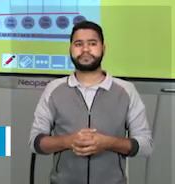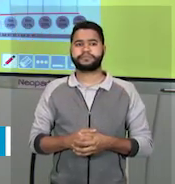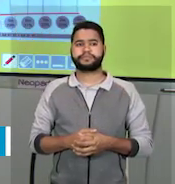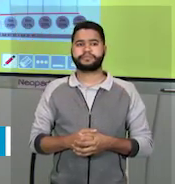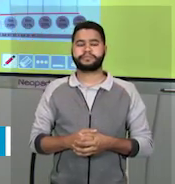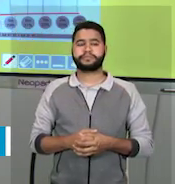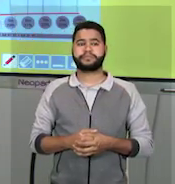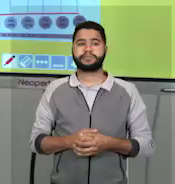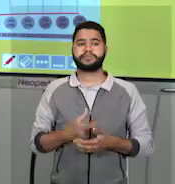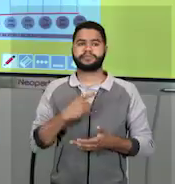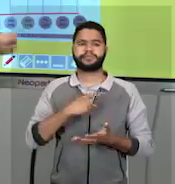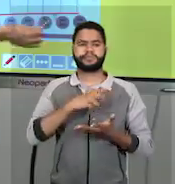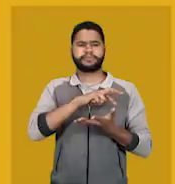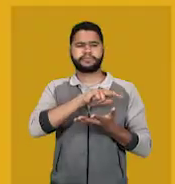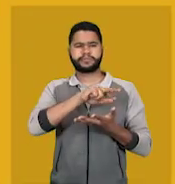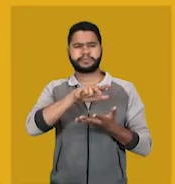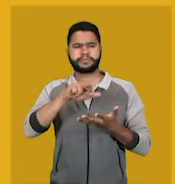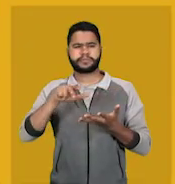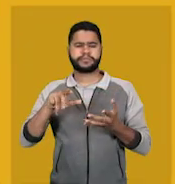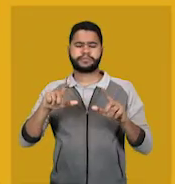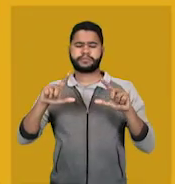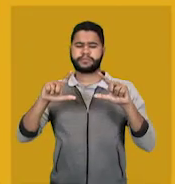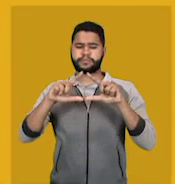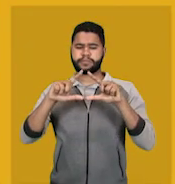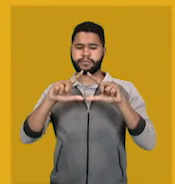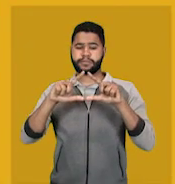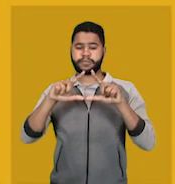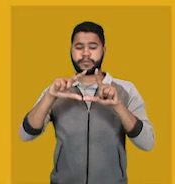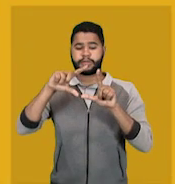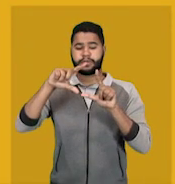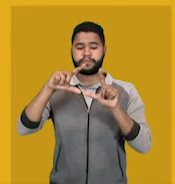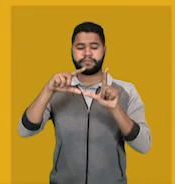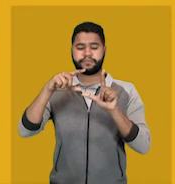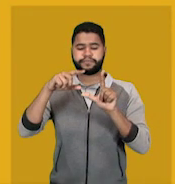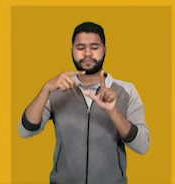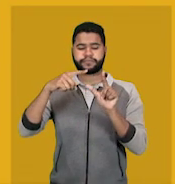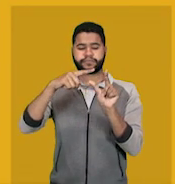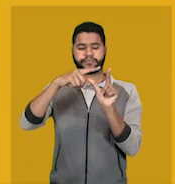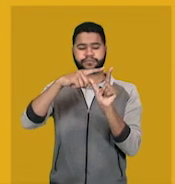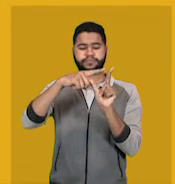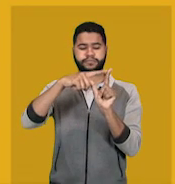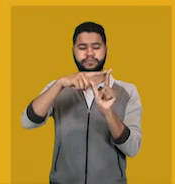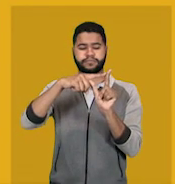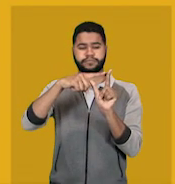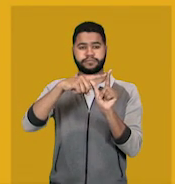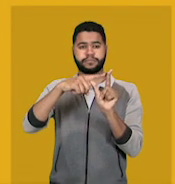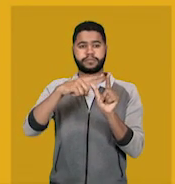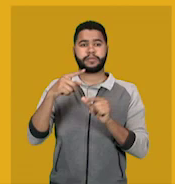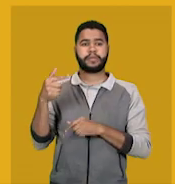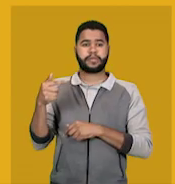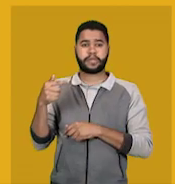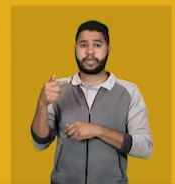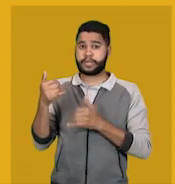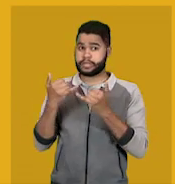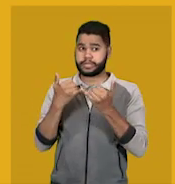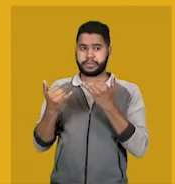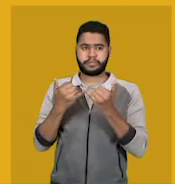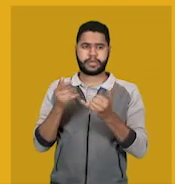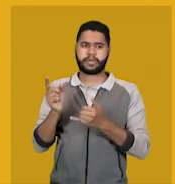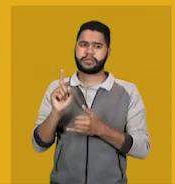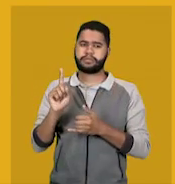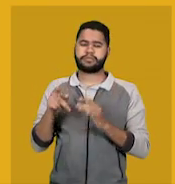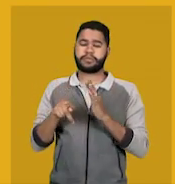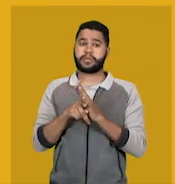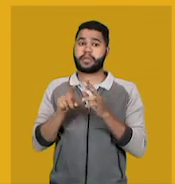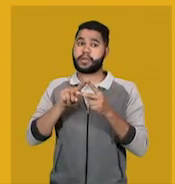nós vamos ter vários triângulos retângulos. 1, 2, 3, 4, 5, 6, 7. 7. Eles não são semelhantes, tá? Porque tem ângulos